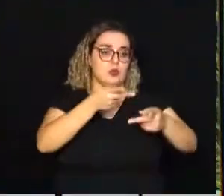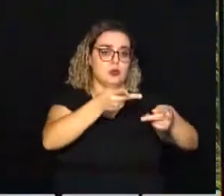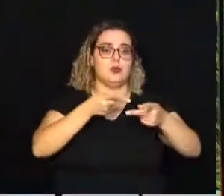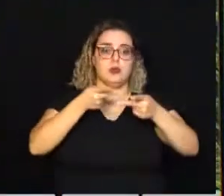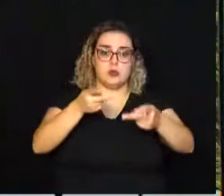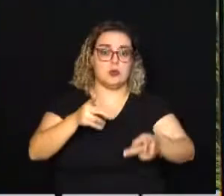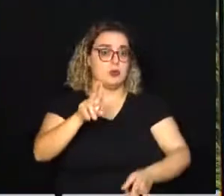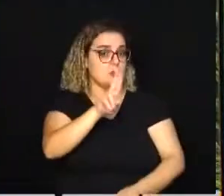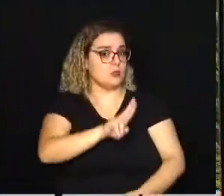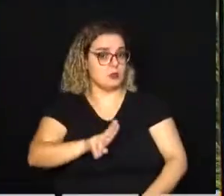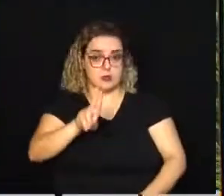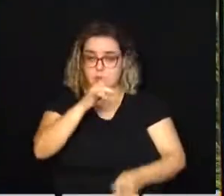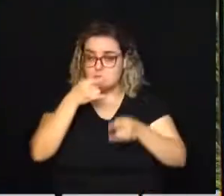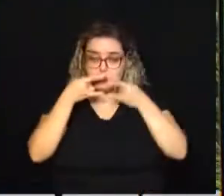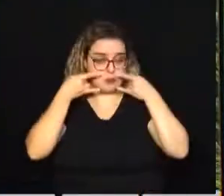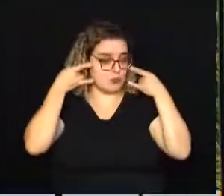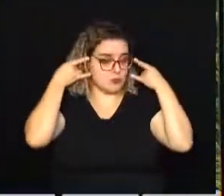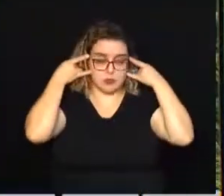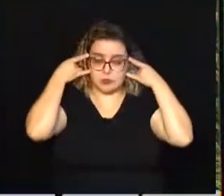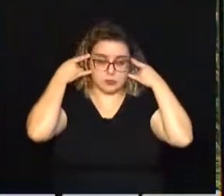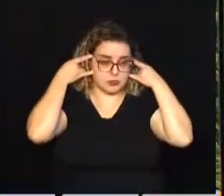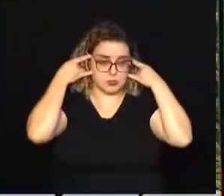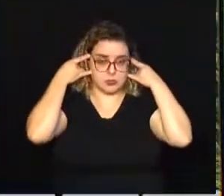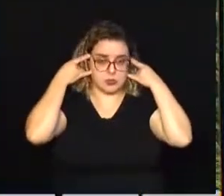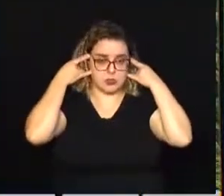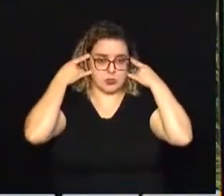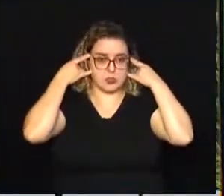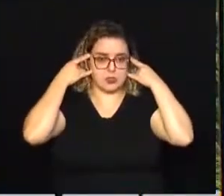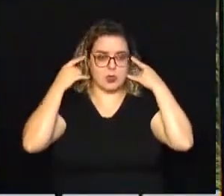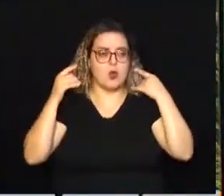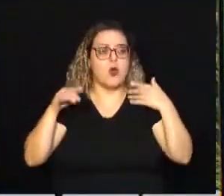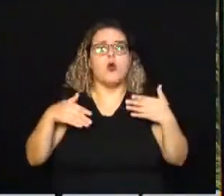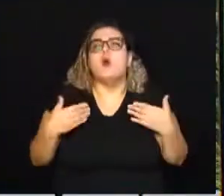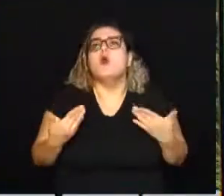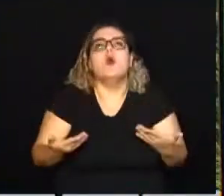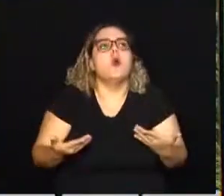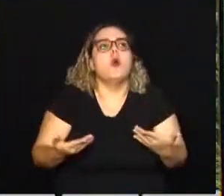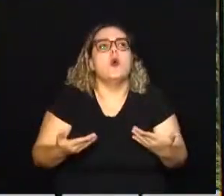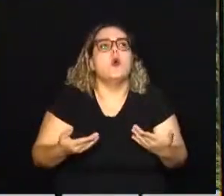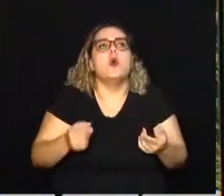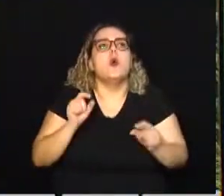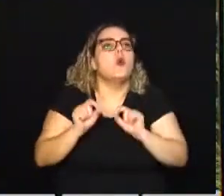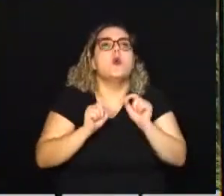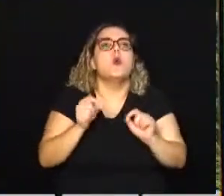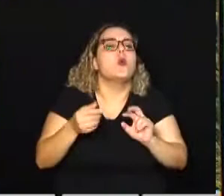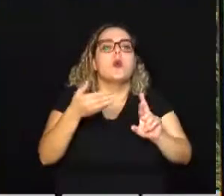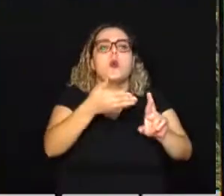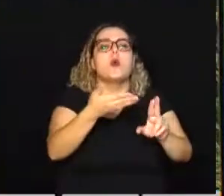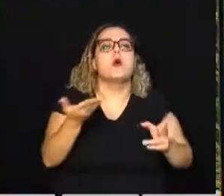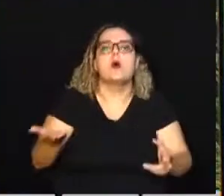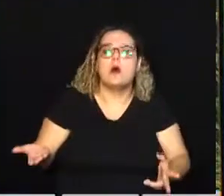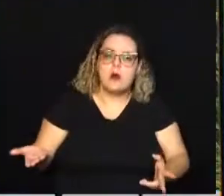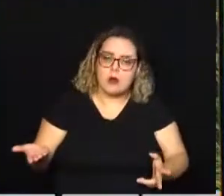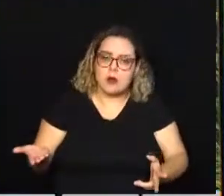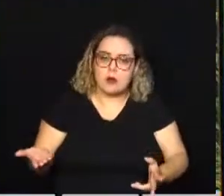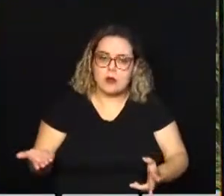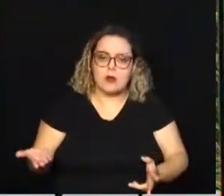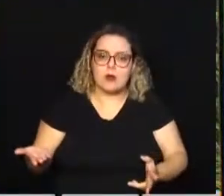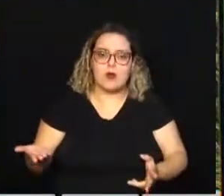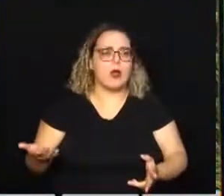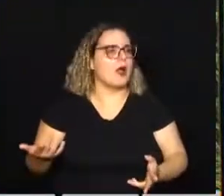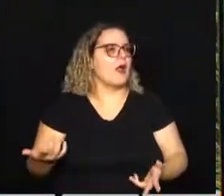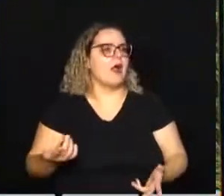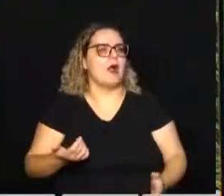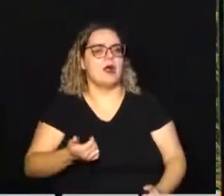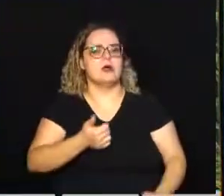usa máscara, promove a aglomeração. Qual é o sinal que emite isso para o povo? É mentira. As